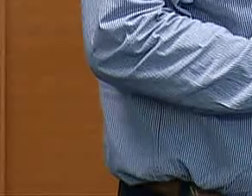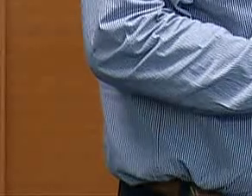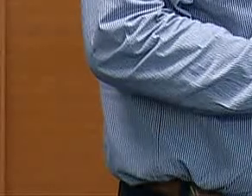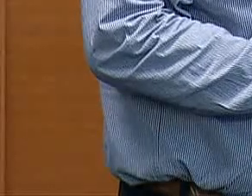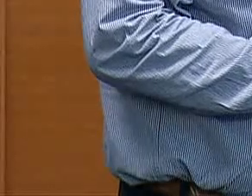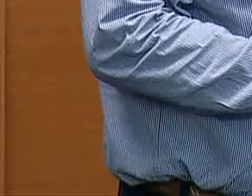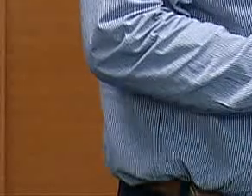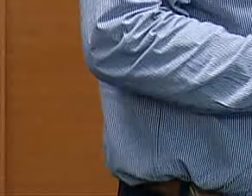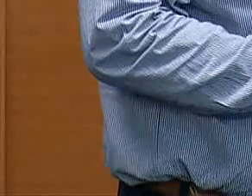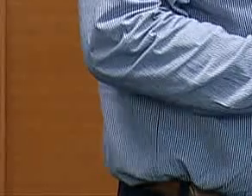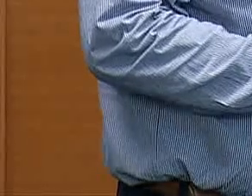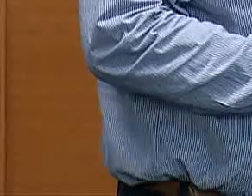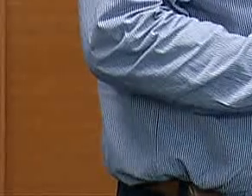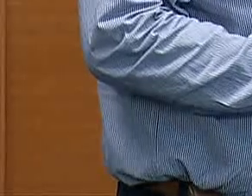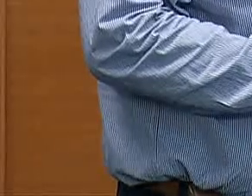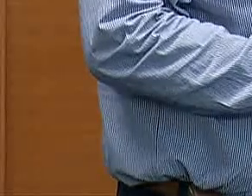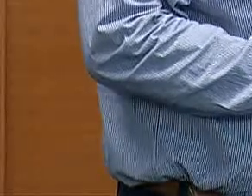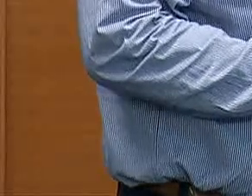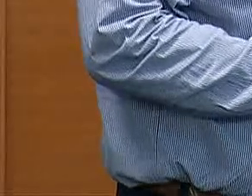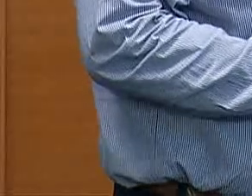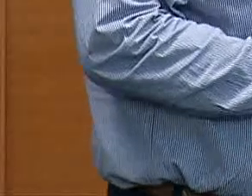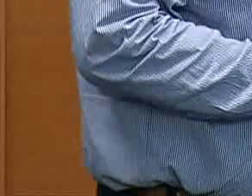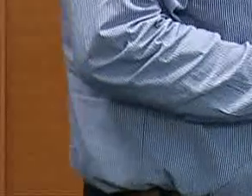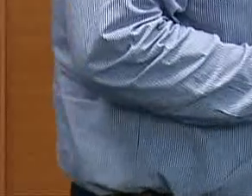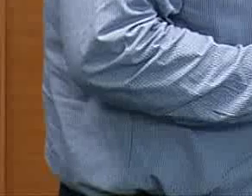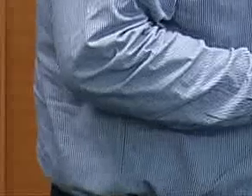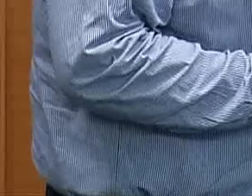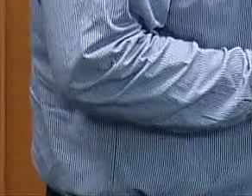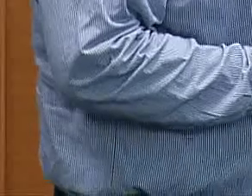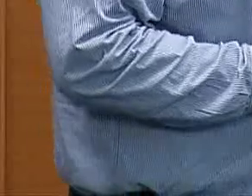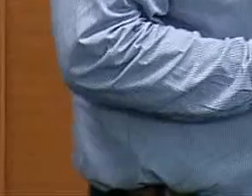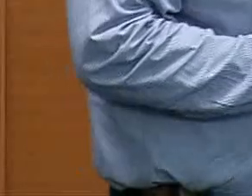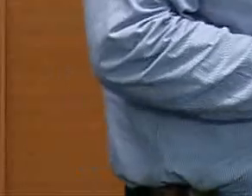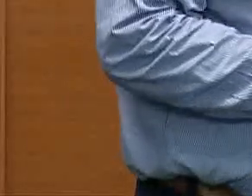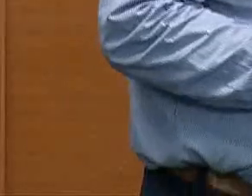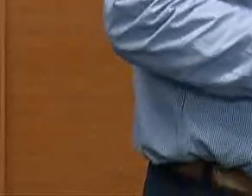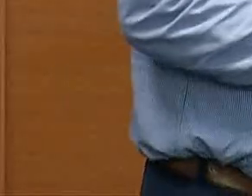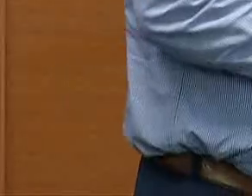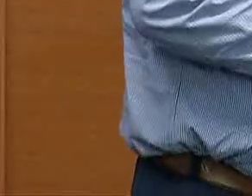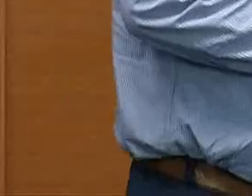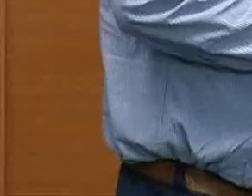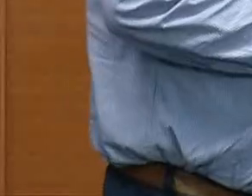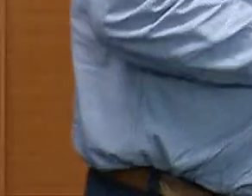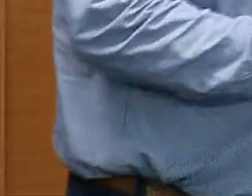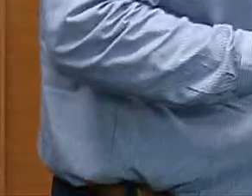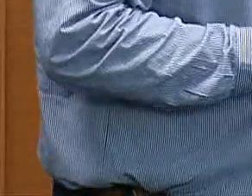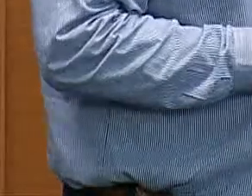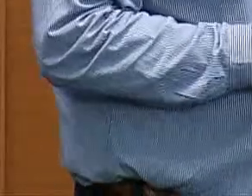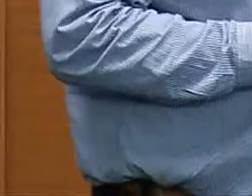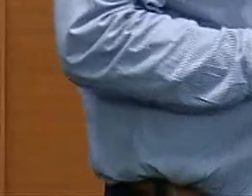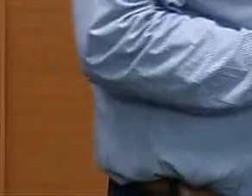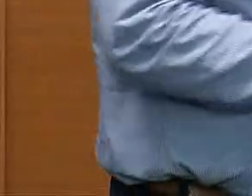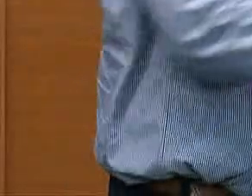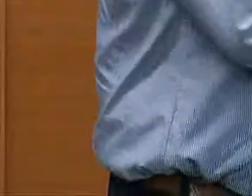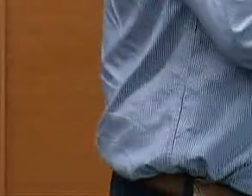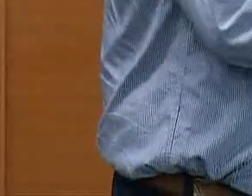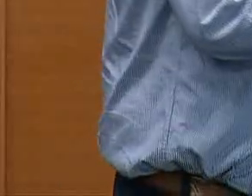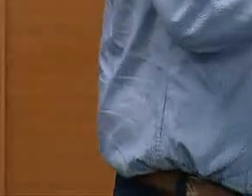presidente Cláudio. Parabéns, Rômulo. Você quer fazer outra palavra? Não? Não quer mesmo? Só agradecer. É? Então,